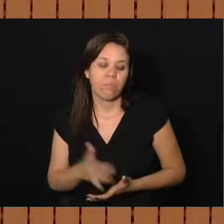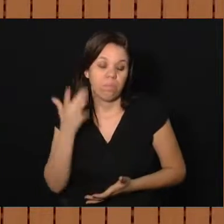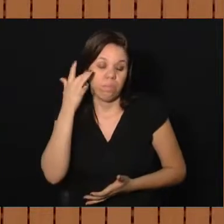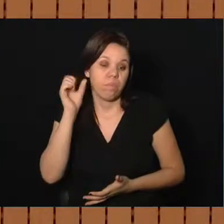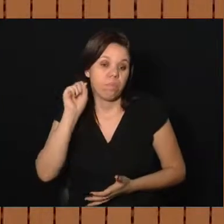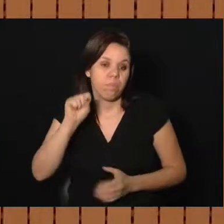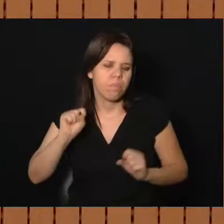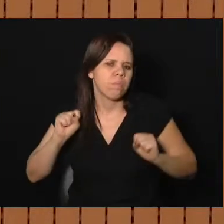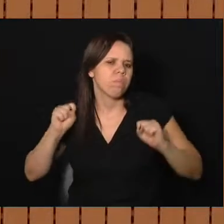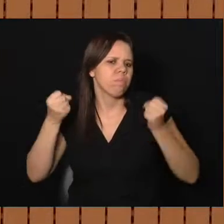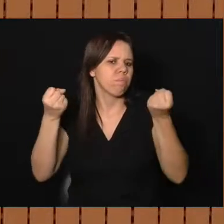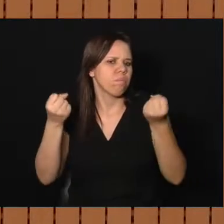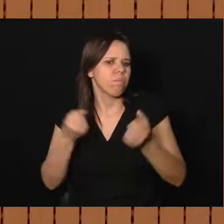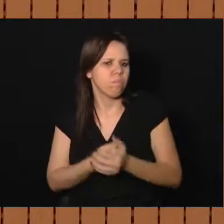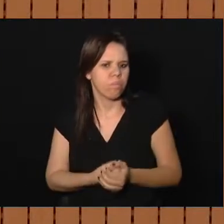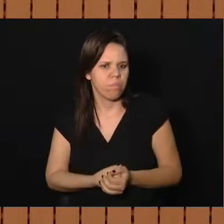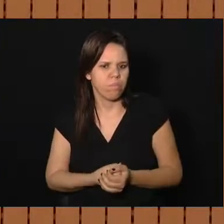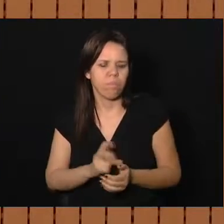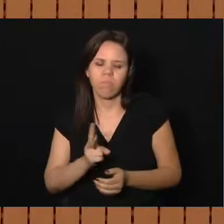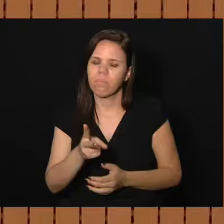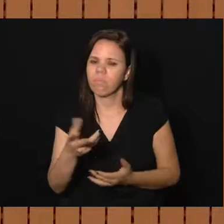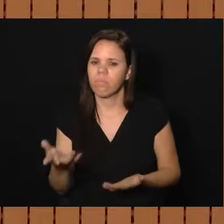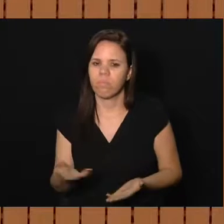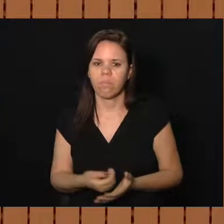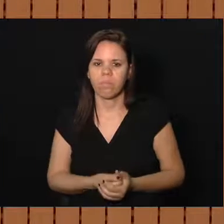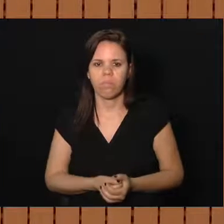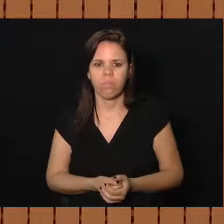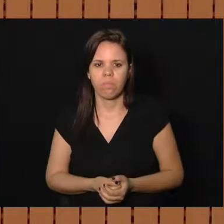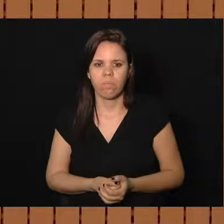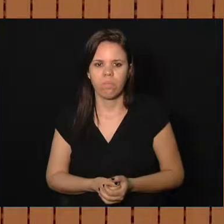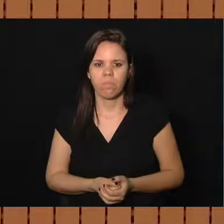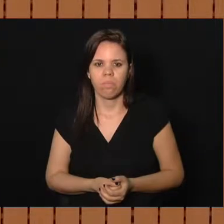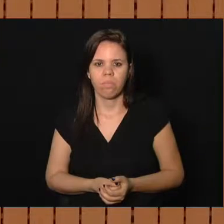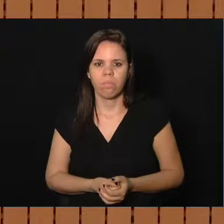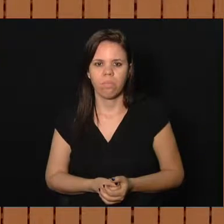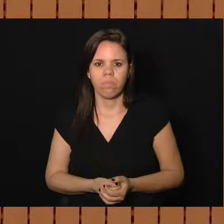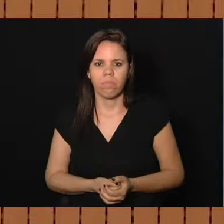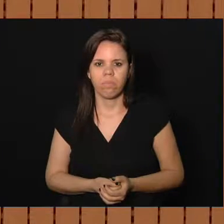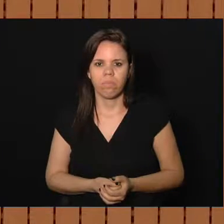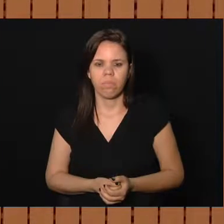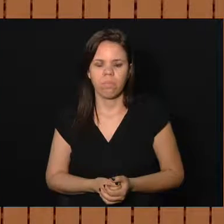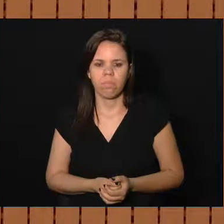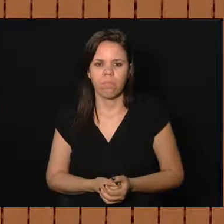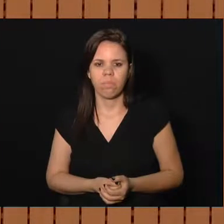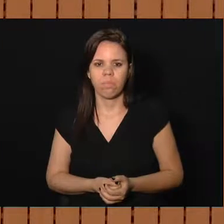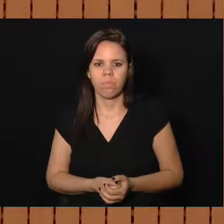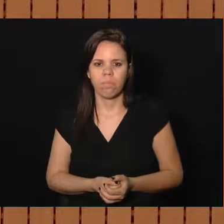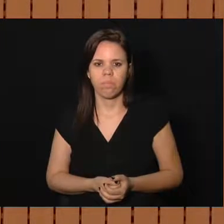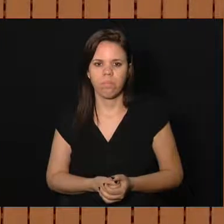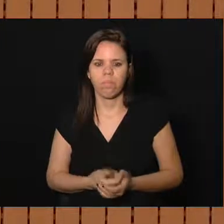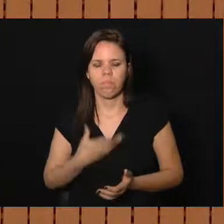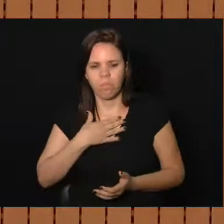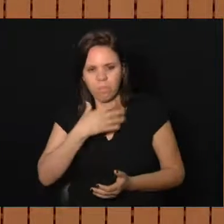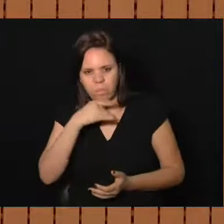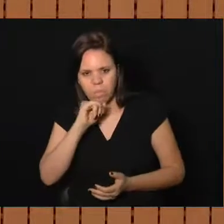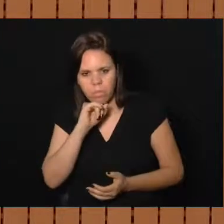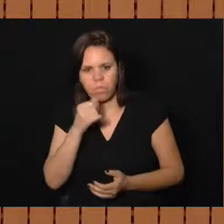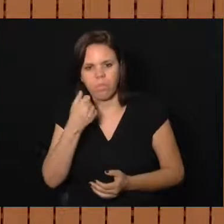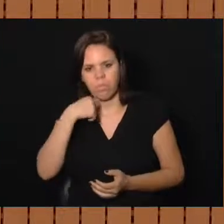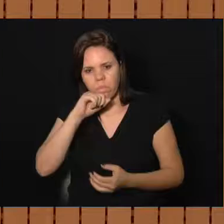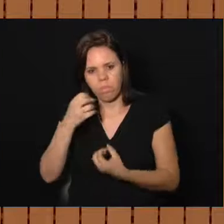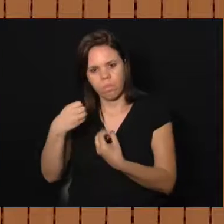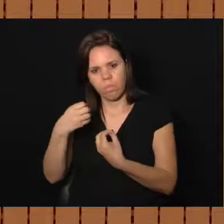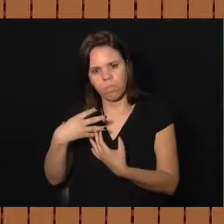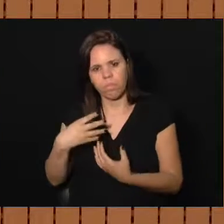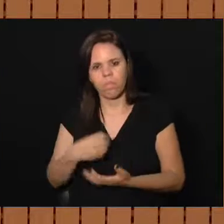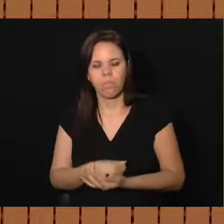deve se esforçar para que seja sempre assim, né? E, de certa forma, meu pai e minha mãe me ensinaram dessa